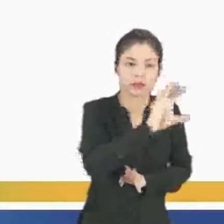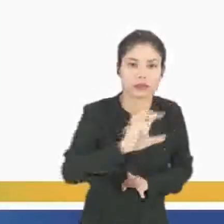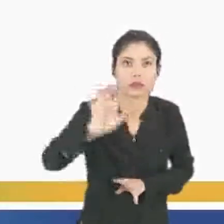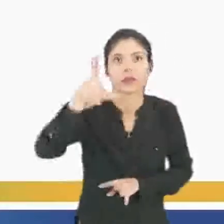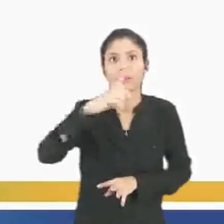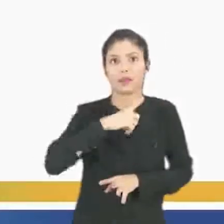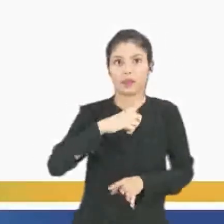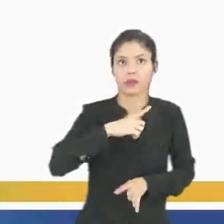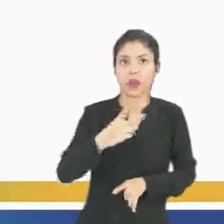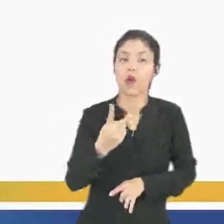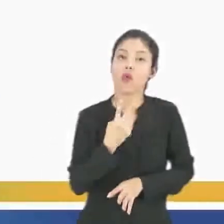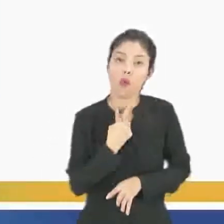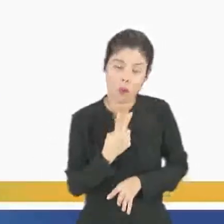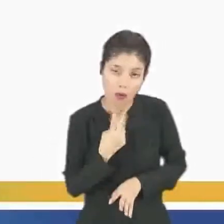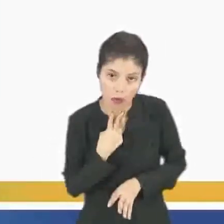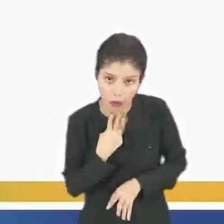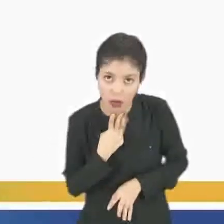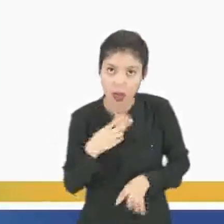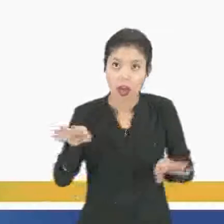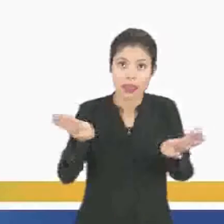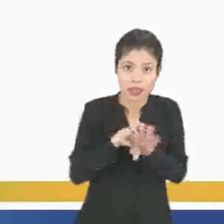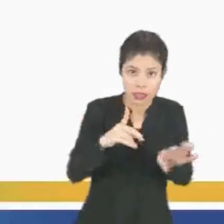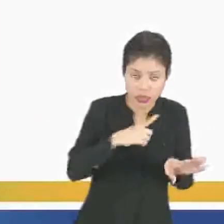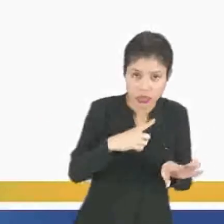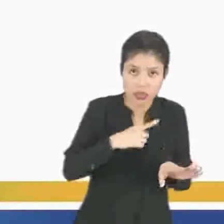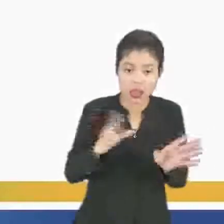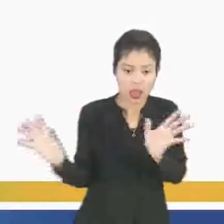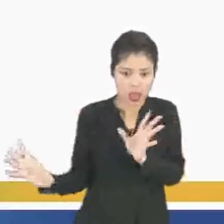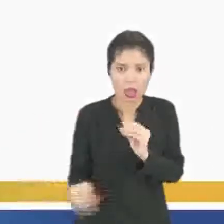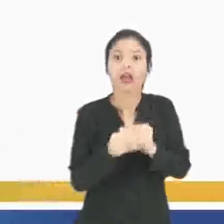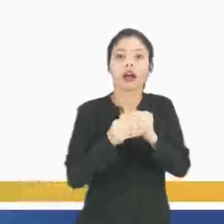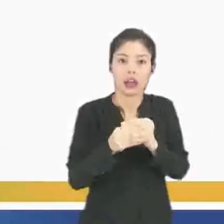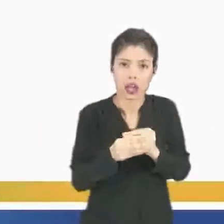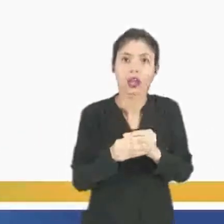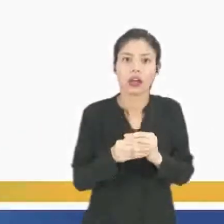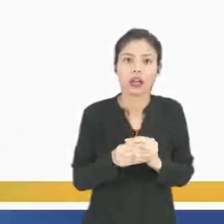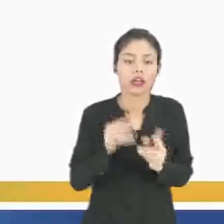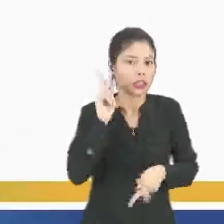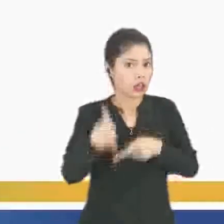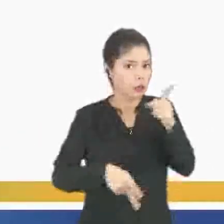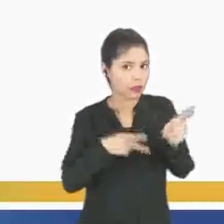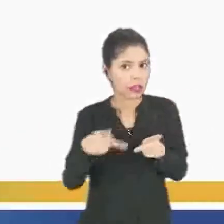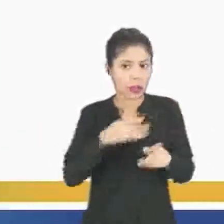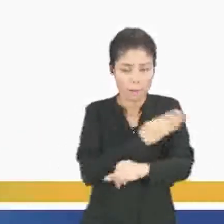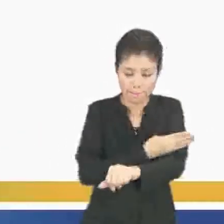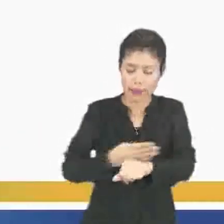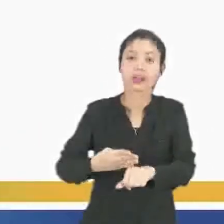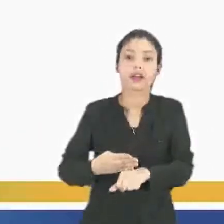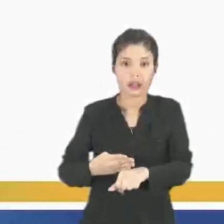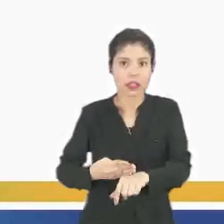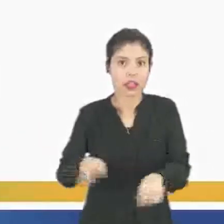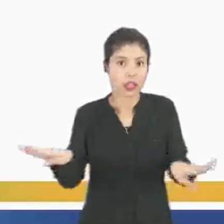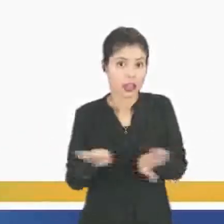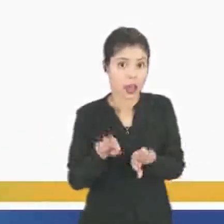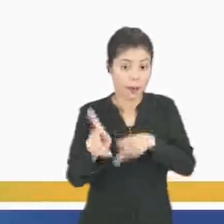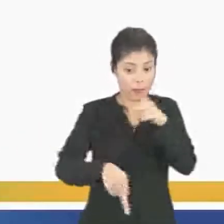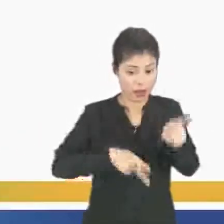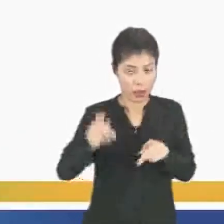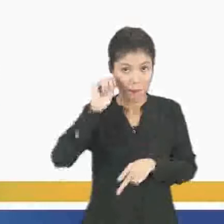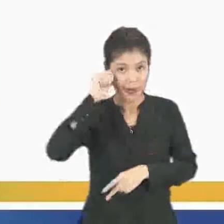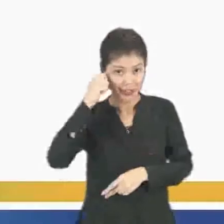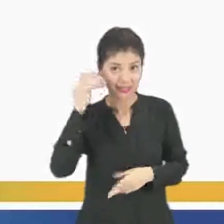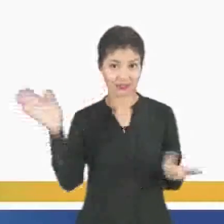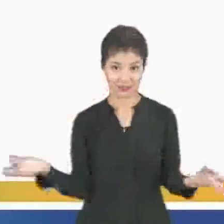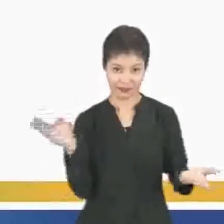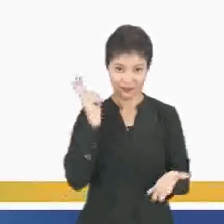disparidades dessas ocupações informais quando nós colocamos a questão da população branca e a população preta. A